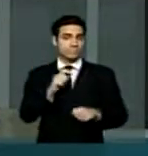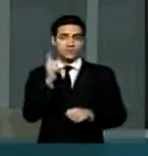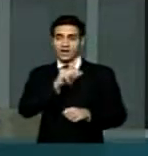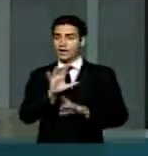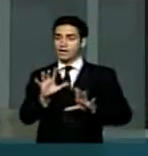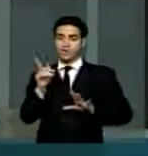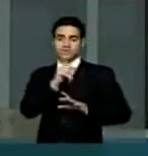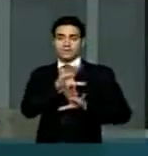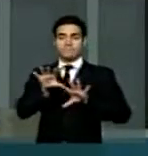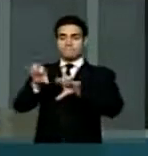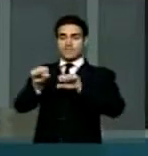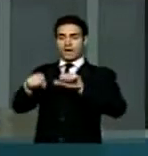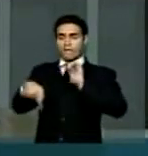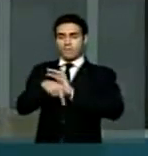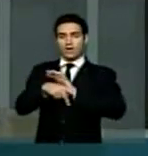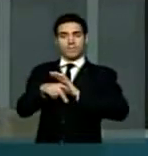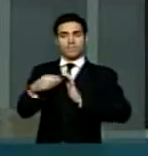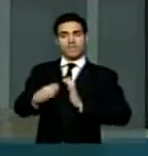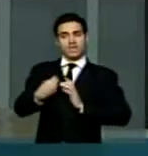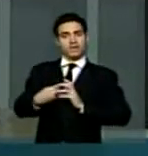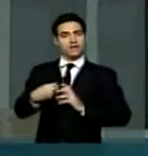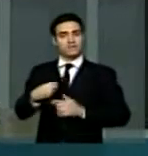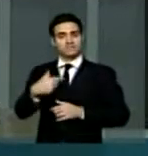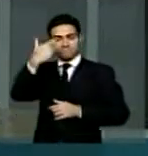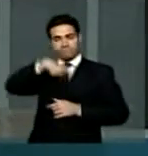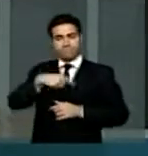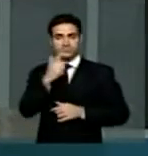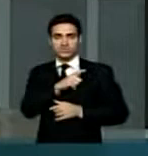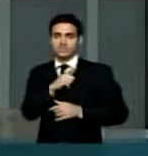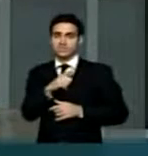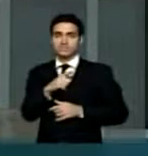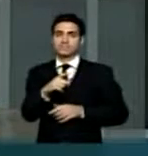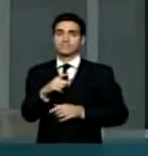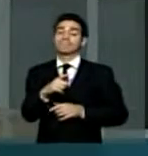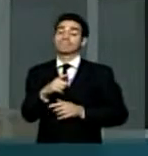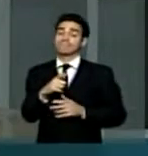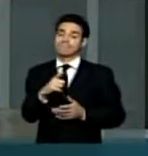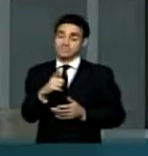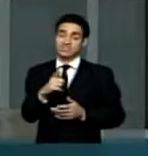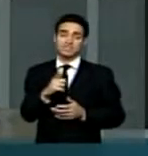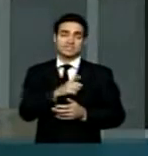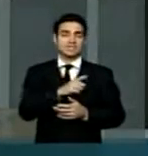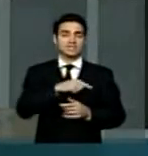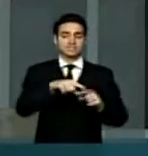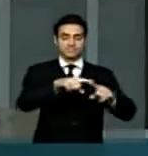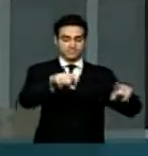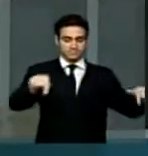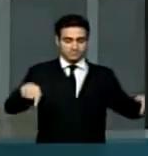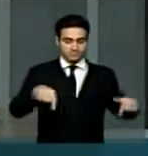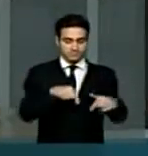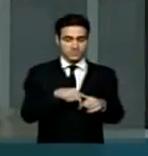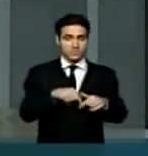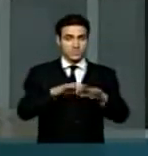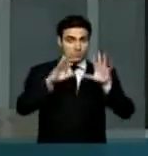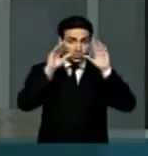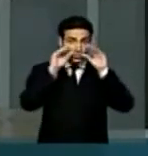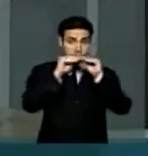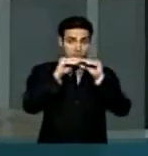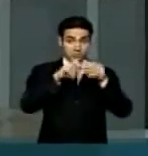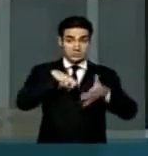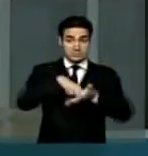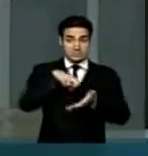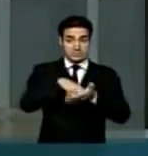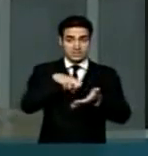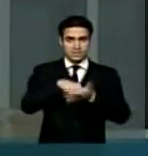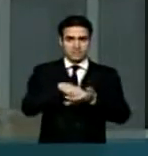apropriar e de decidir sobre o seu próprio destino, e as salas escuras da tortura, que nunca atinge apenas as pessoas que